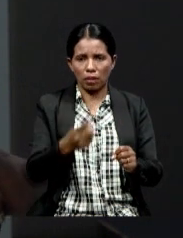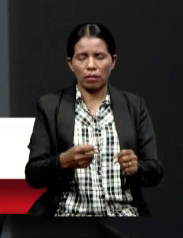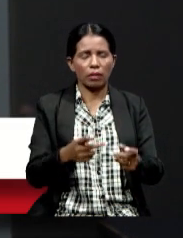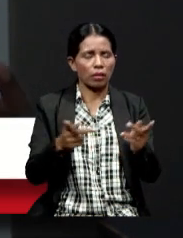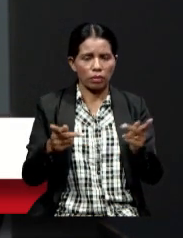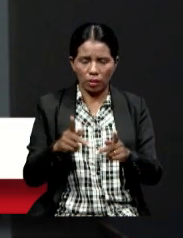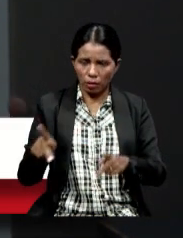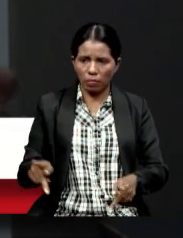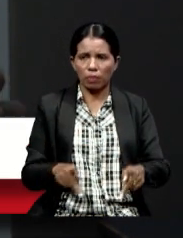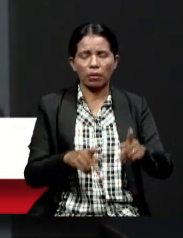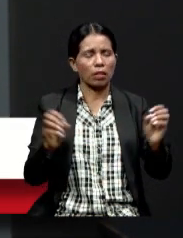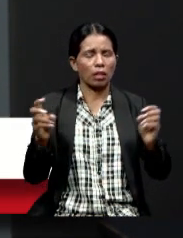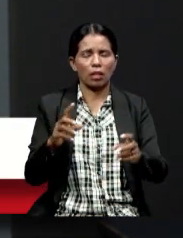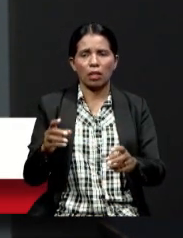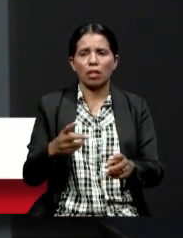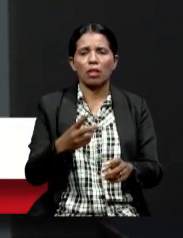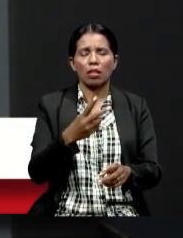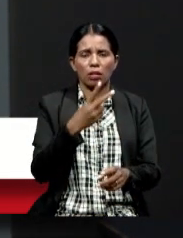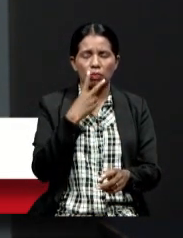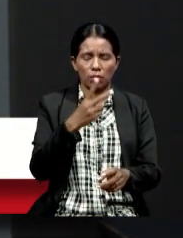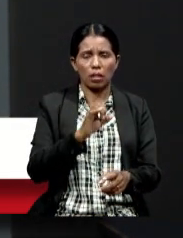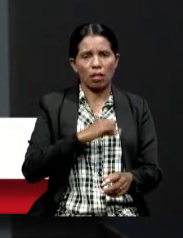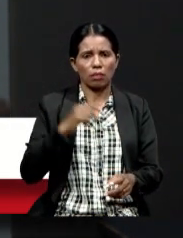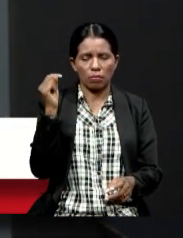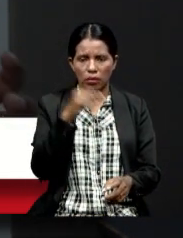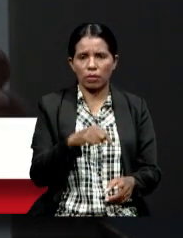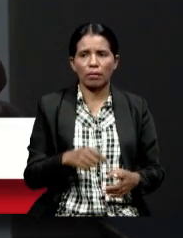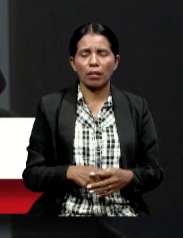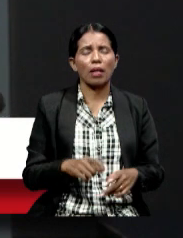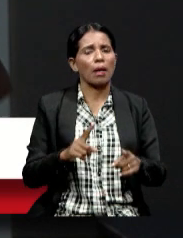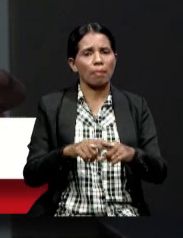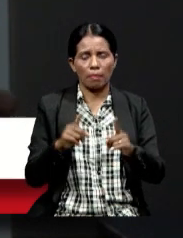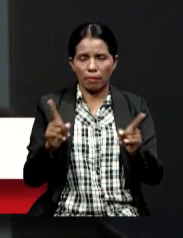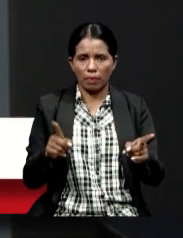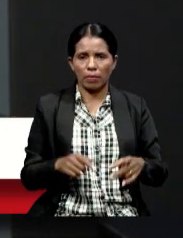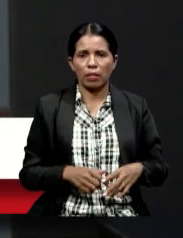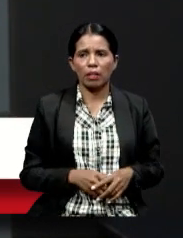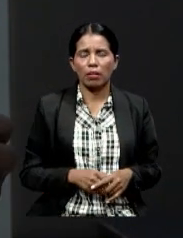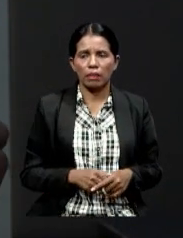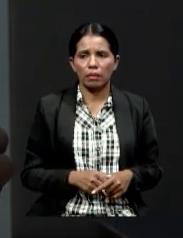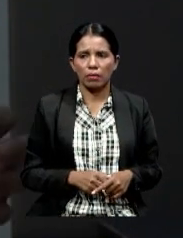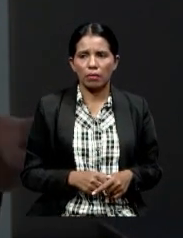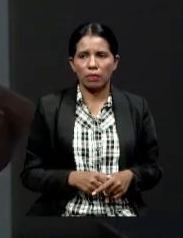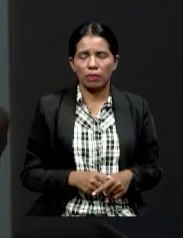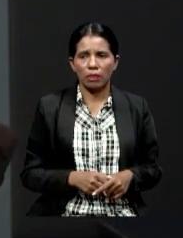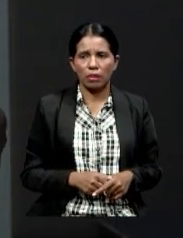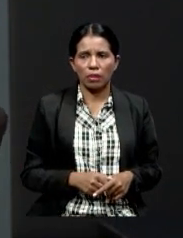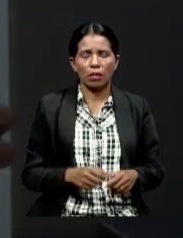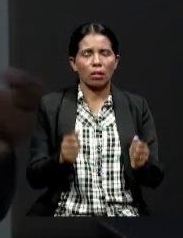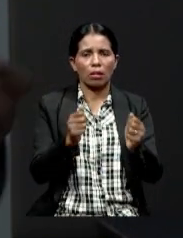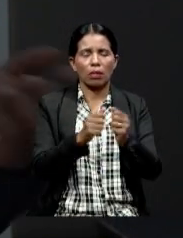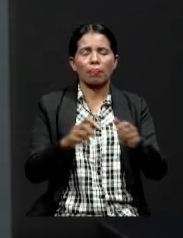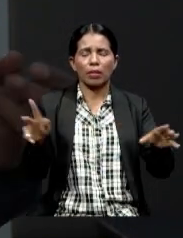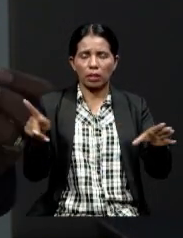em público, lá fuma, né? A bolsa fali. Mas vê, com presença,